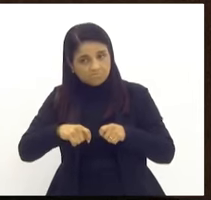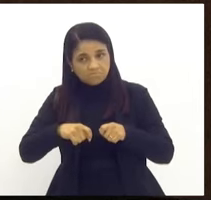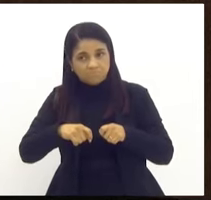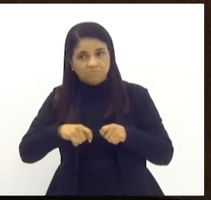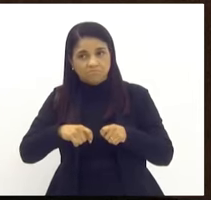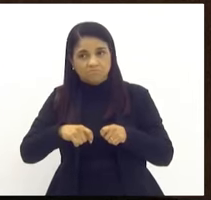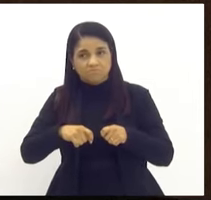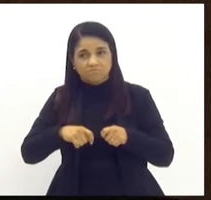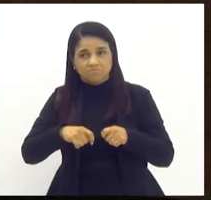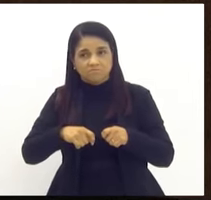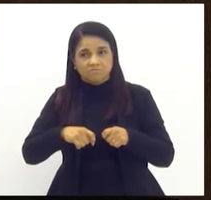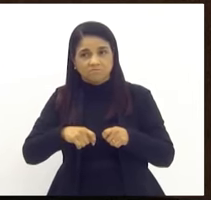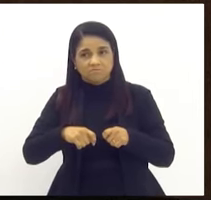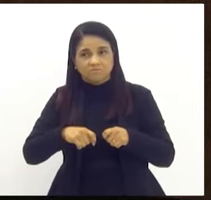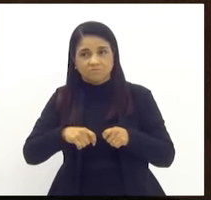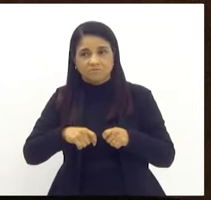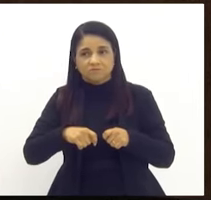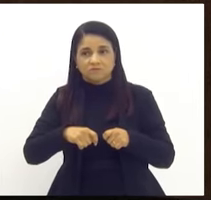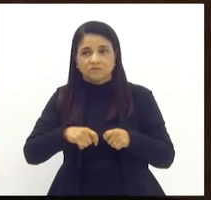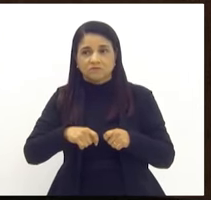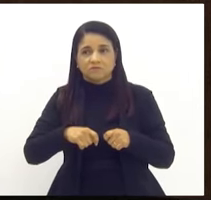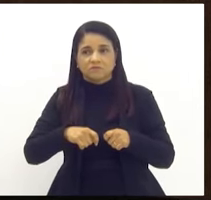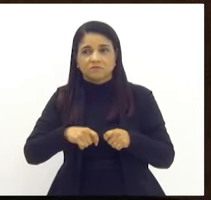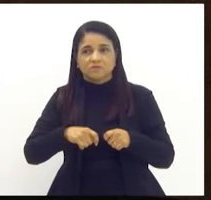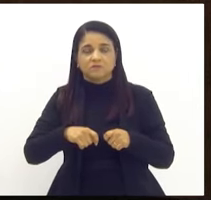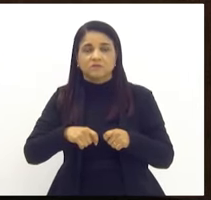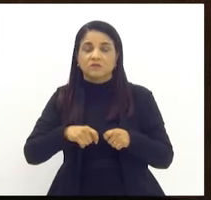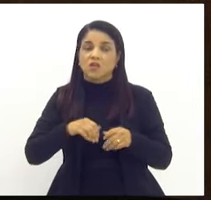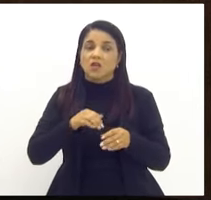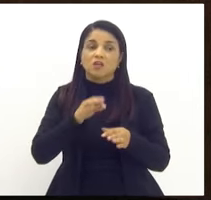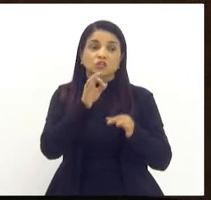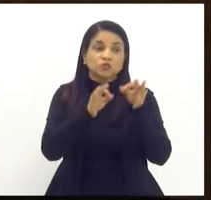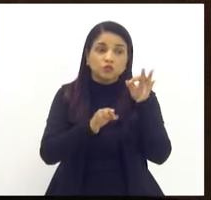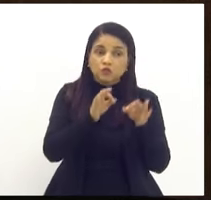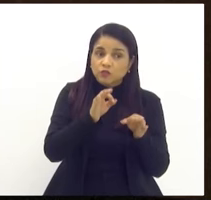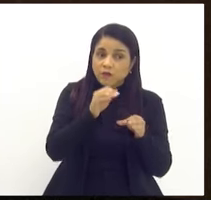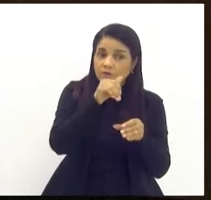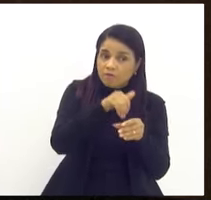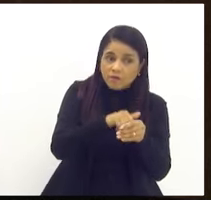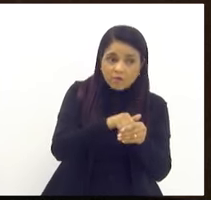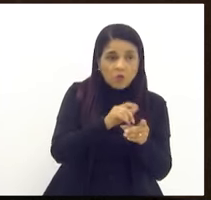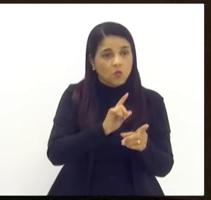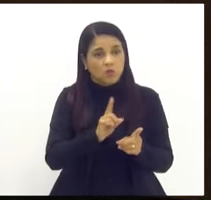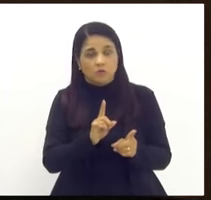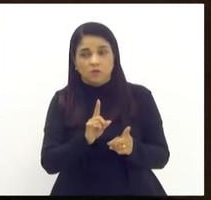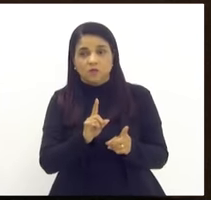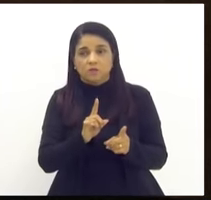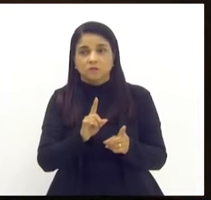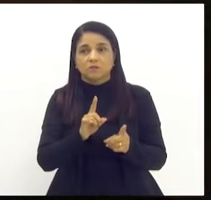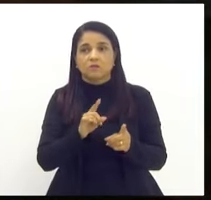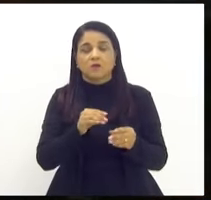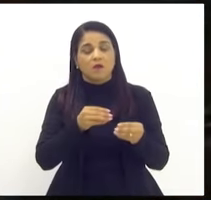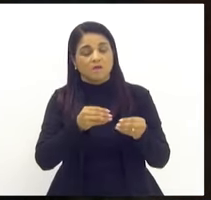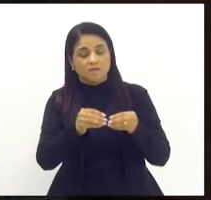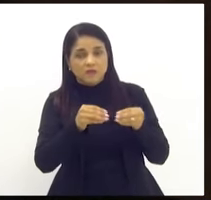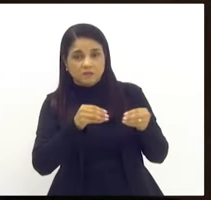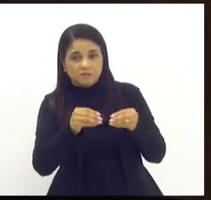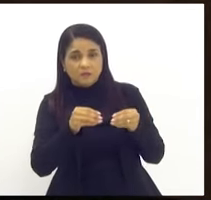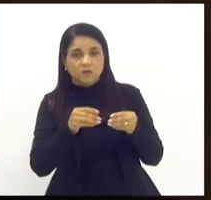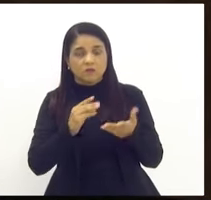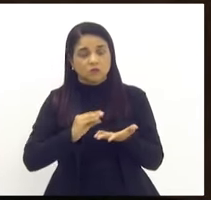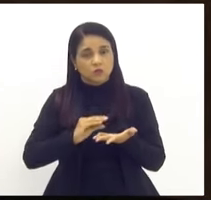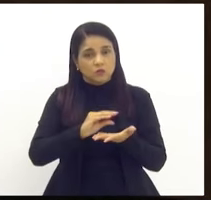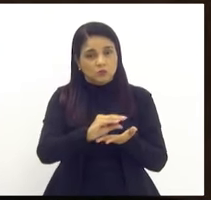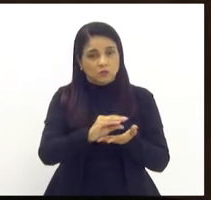considerando é só contrário favorável relatório a senhora justifica ao final por favor que h a flexibilização só para concluir do orçamento